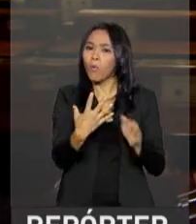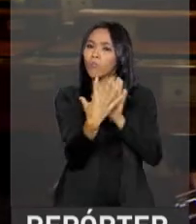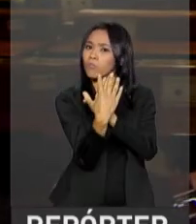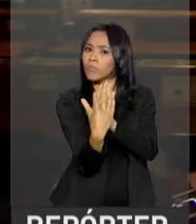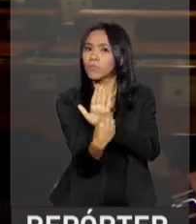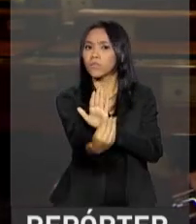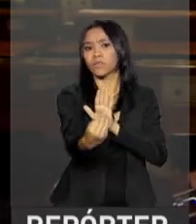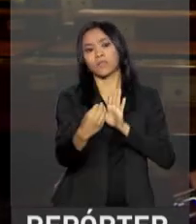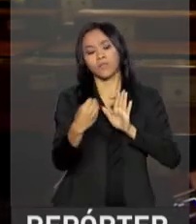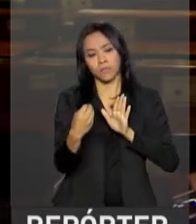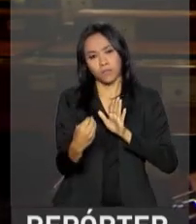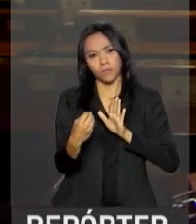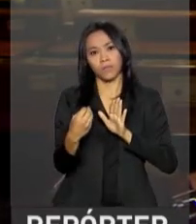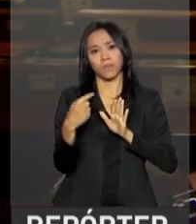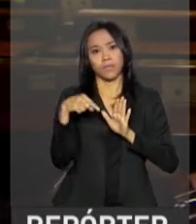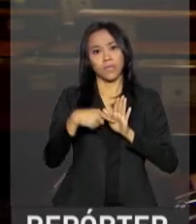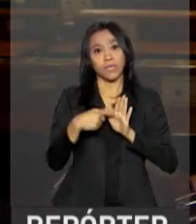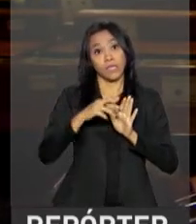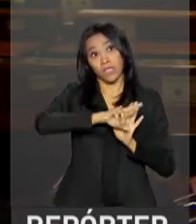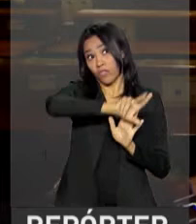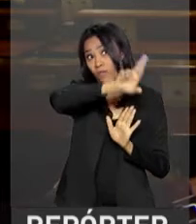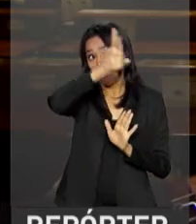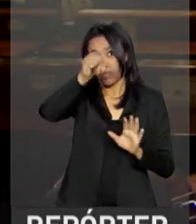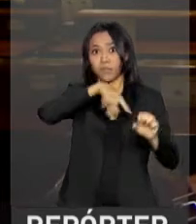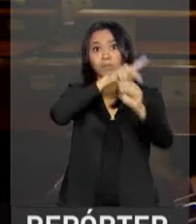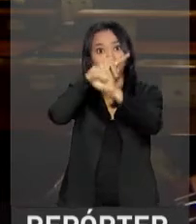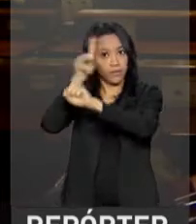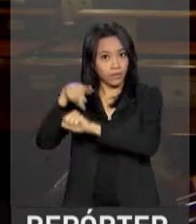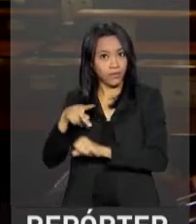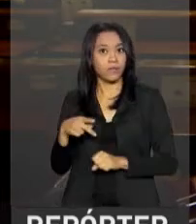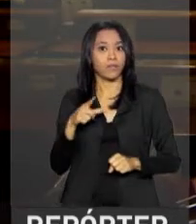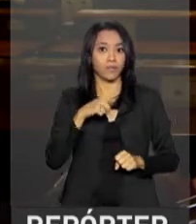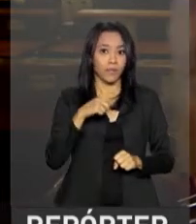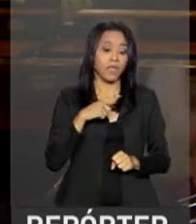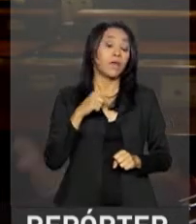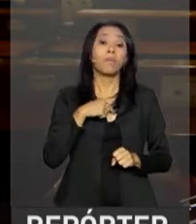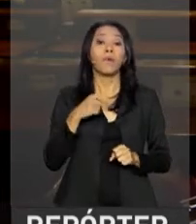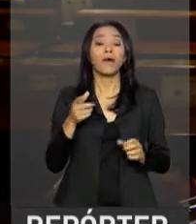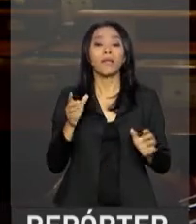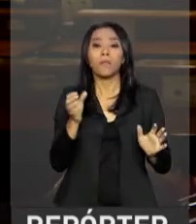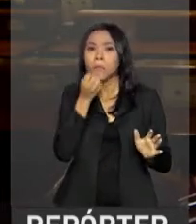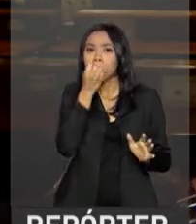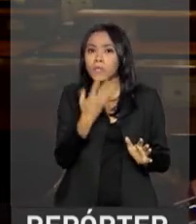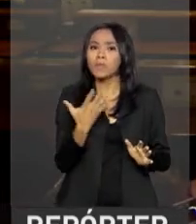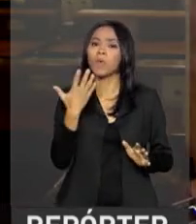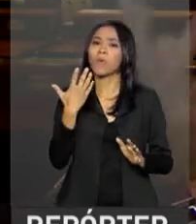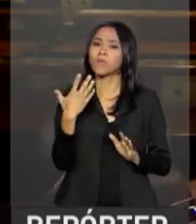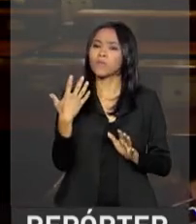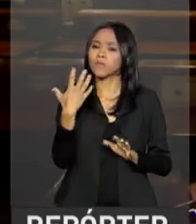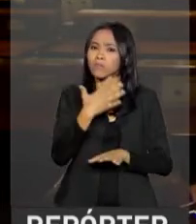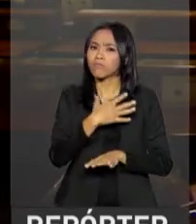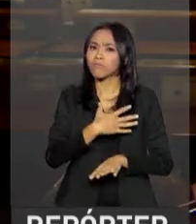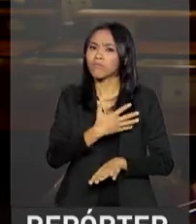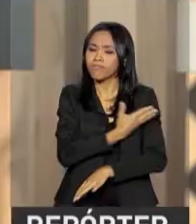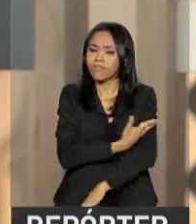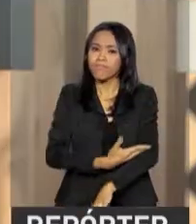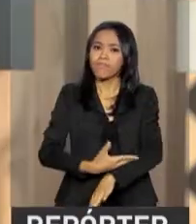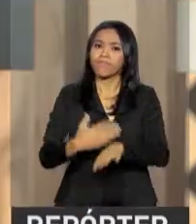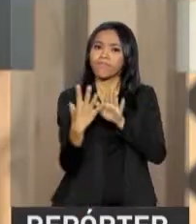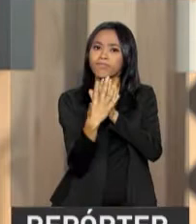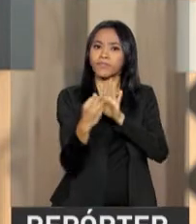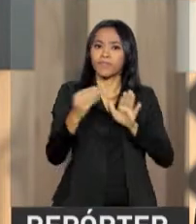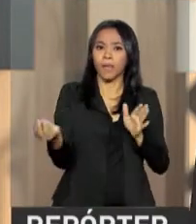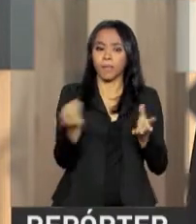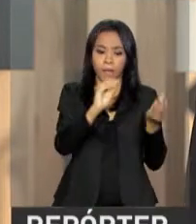e levadas a cabo em diferentes países para inspirar outras boas práticas em outros países em outras regiões o